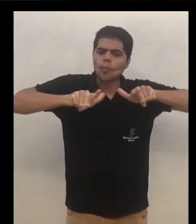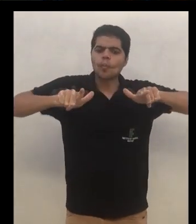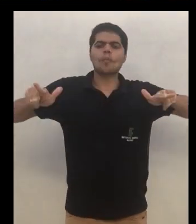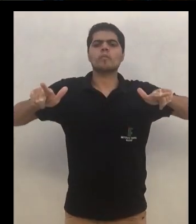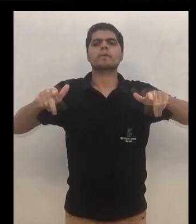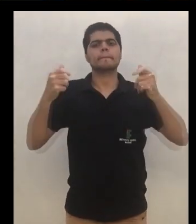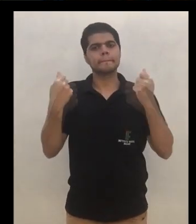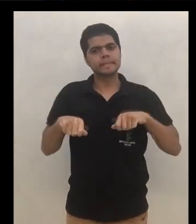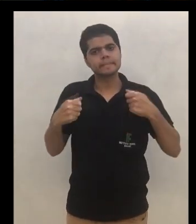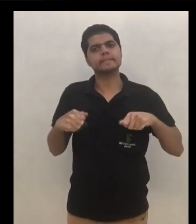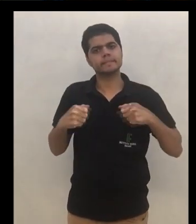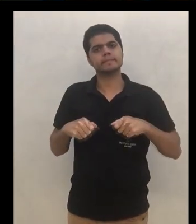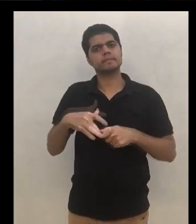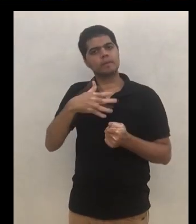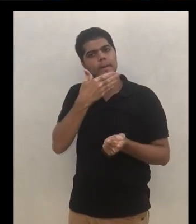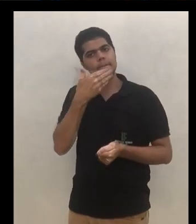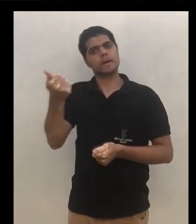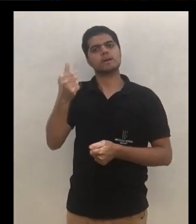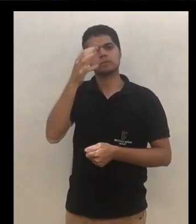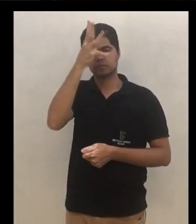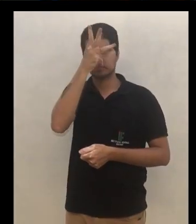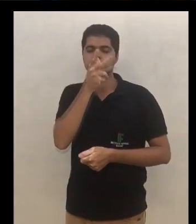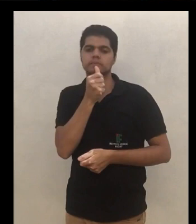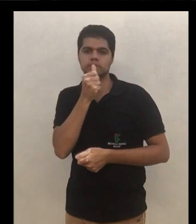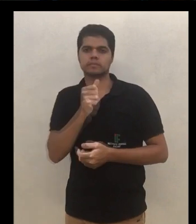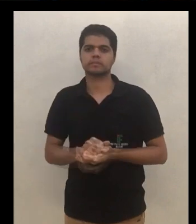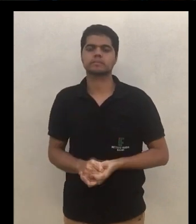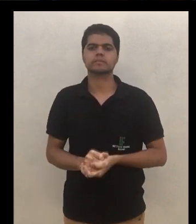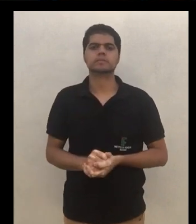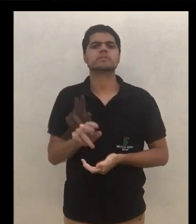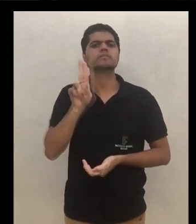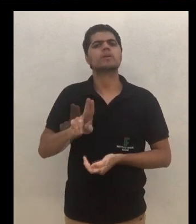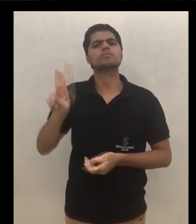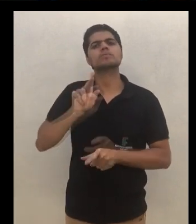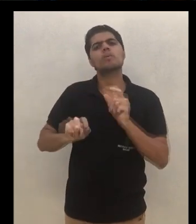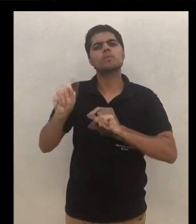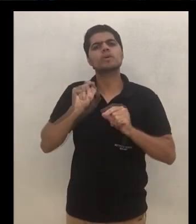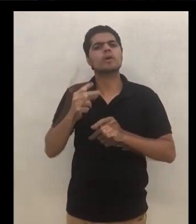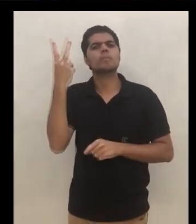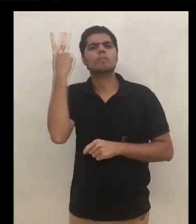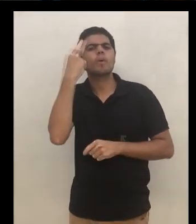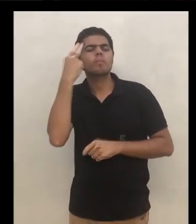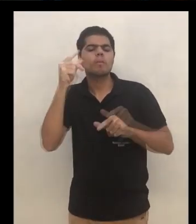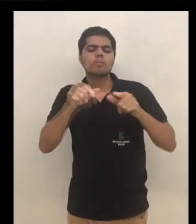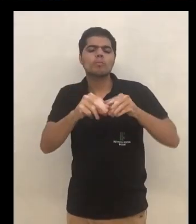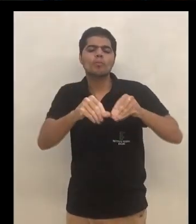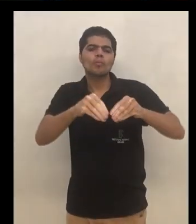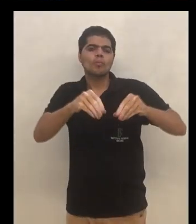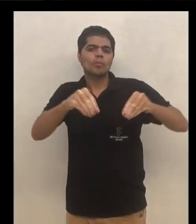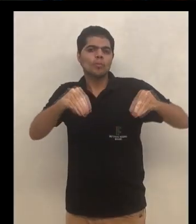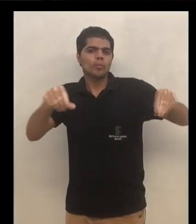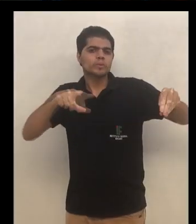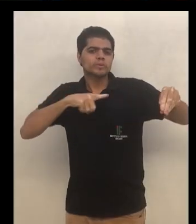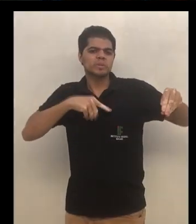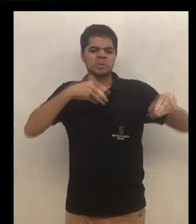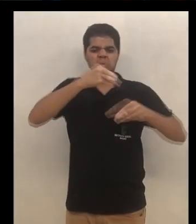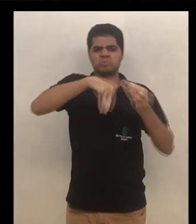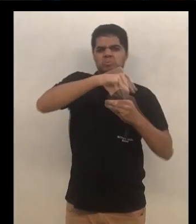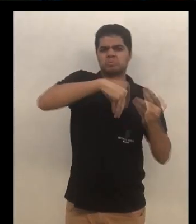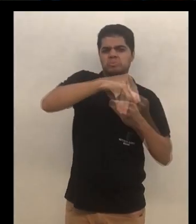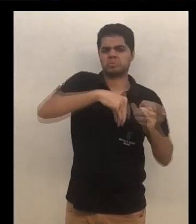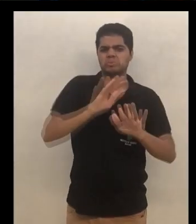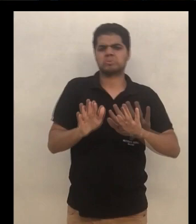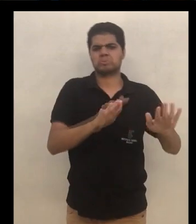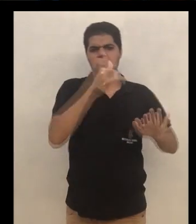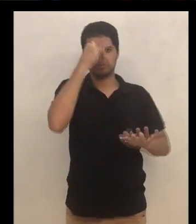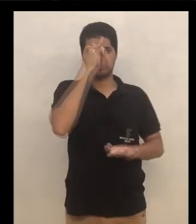tenha problema para os animais, certo? Então, o material utilizado deve ser natural e livre de resíduos ou substâncias,